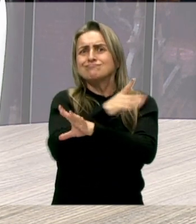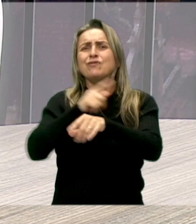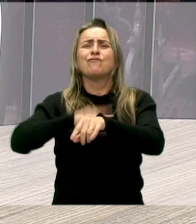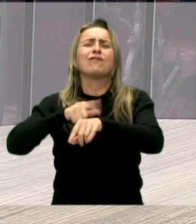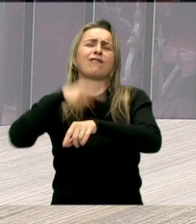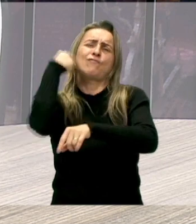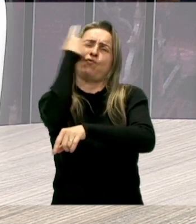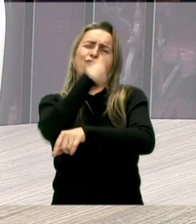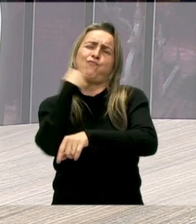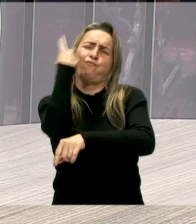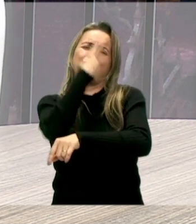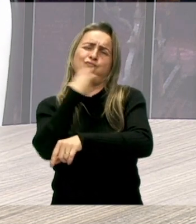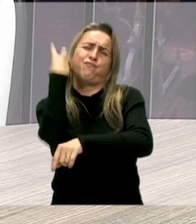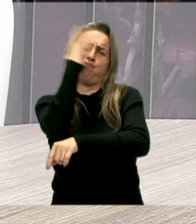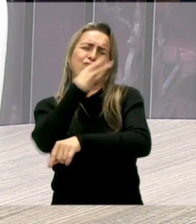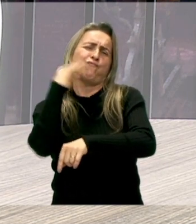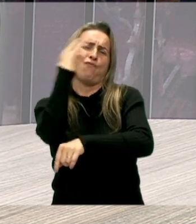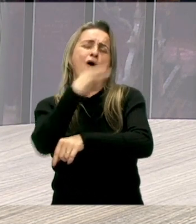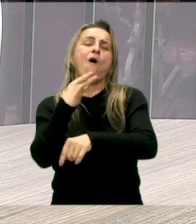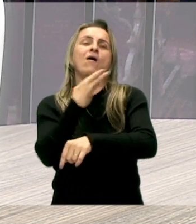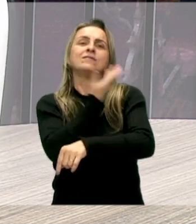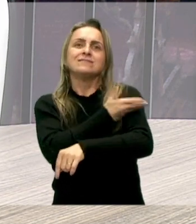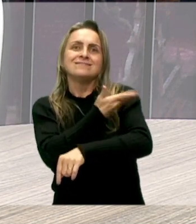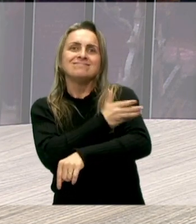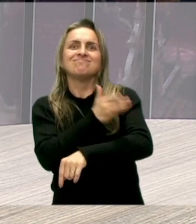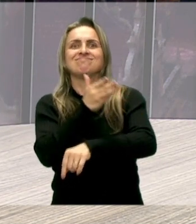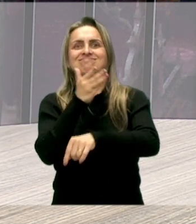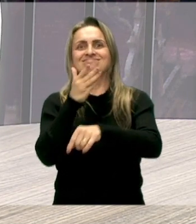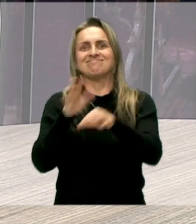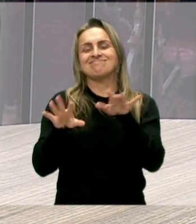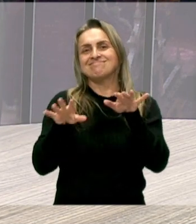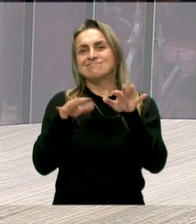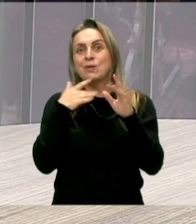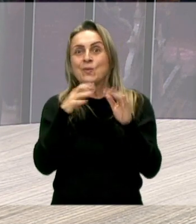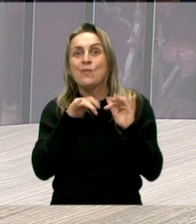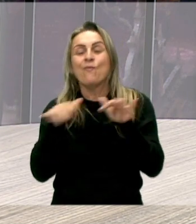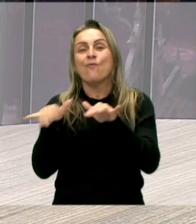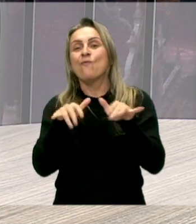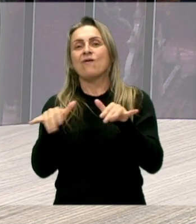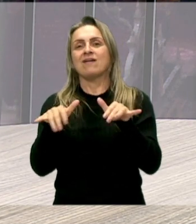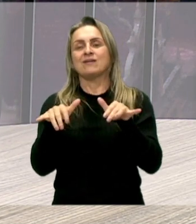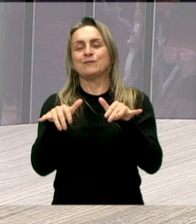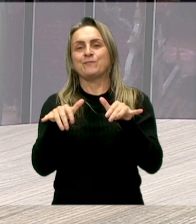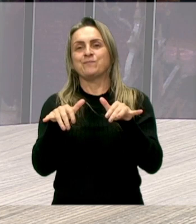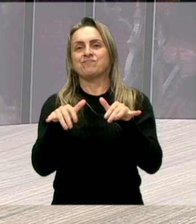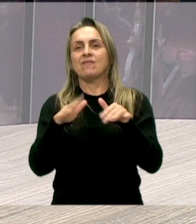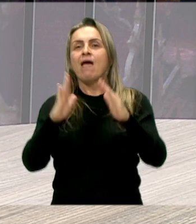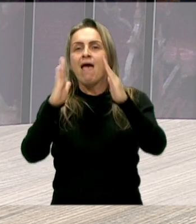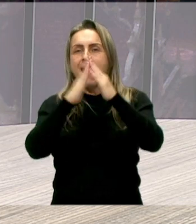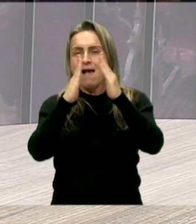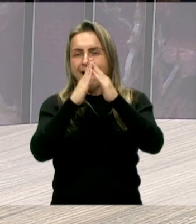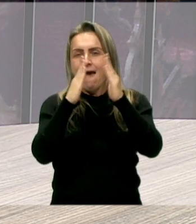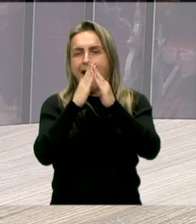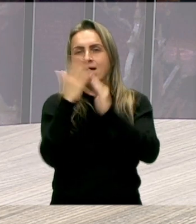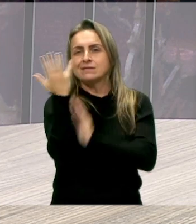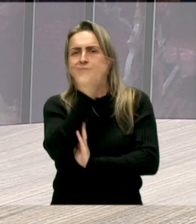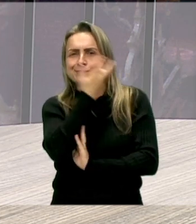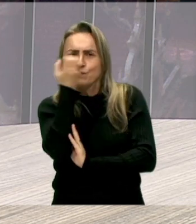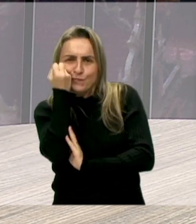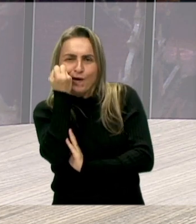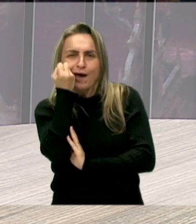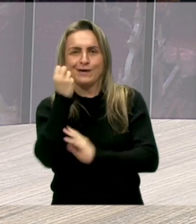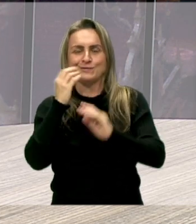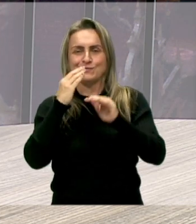que são músicas que eles tocam até hoje. Então, o que eles começaram a fazer? Quando a garagem de casa, o quartinho do ensaio começou a